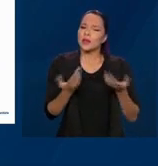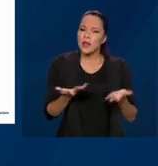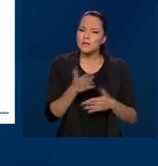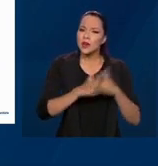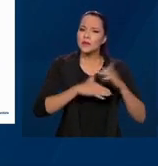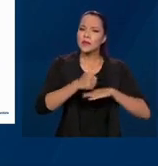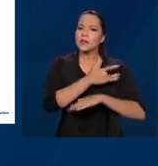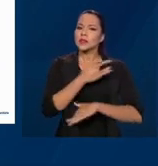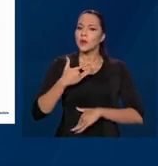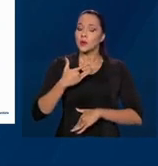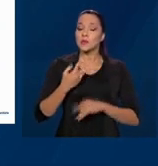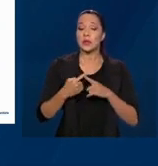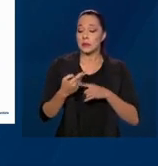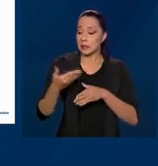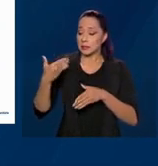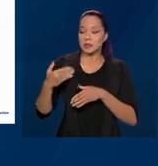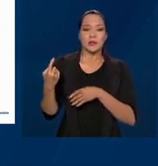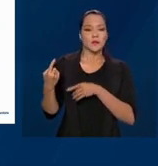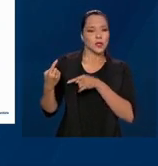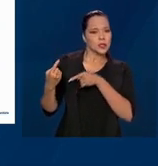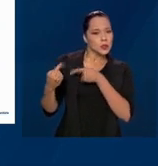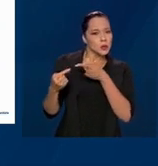Porque quando a gente foi discutir